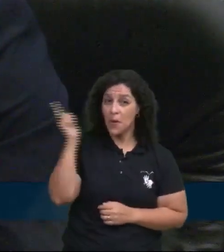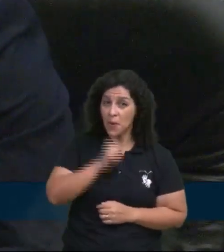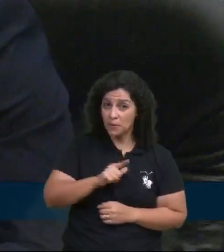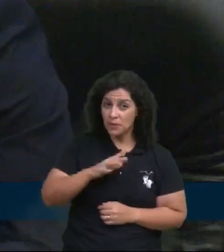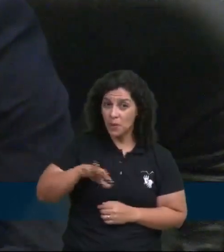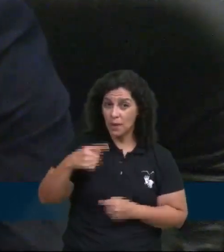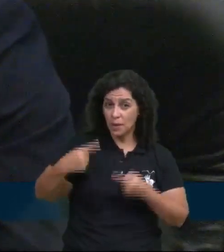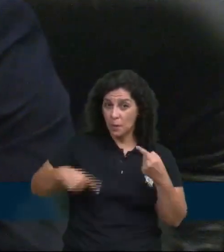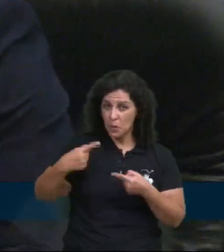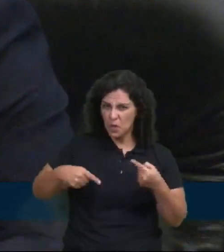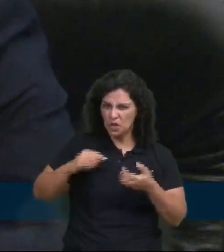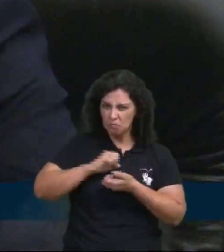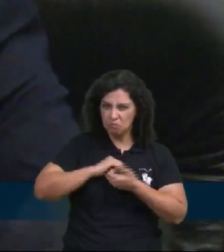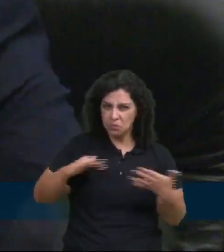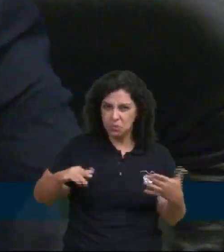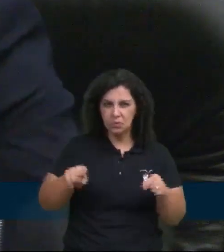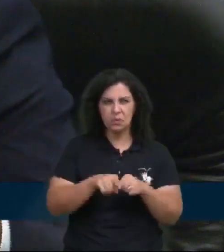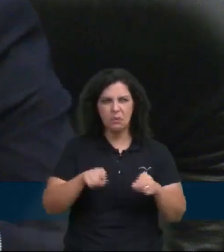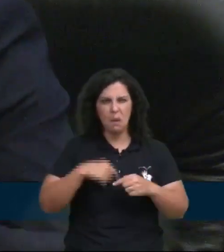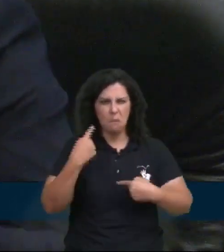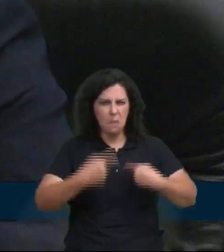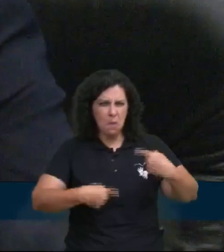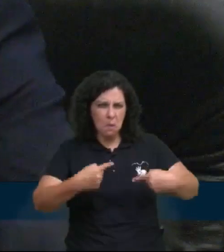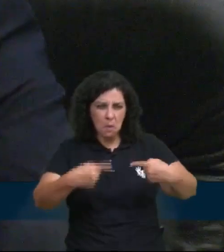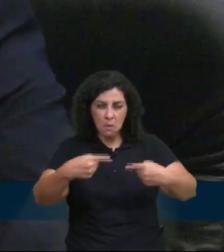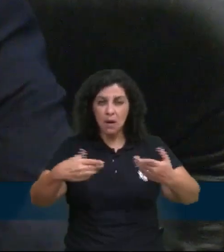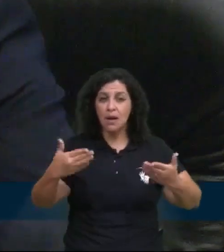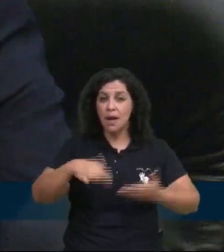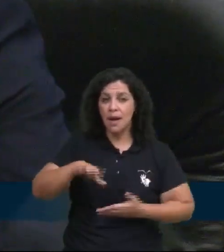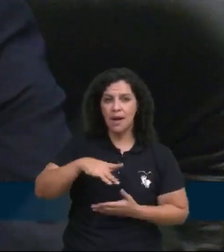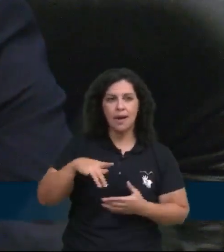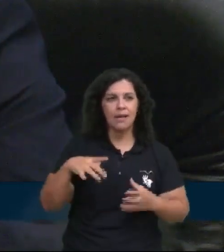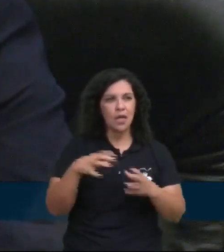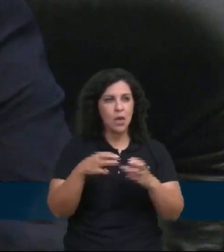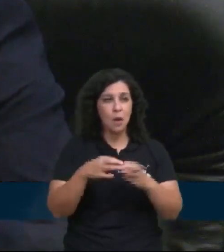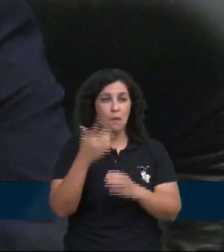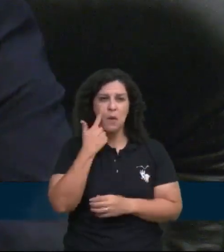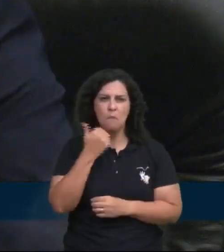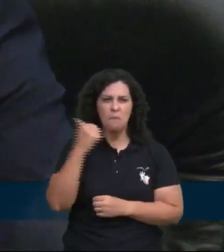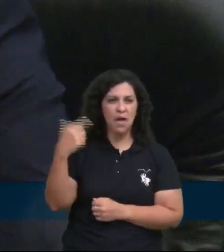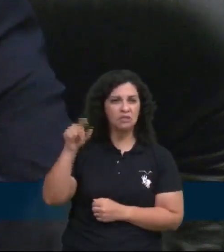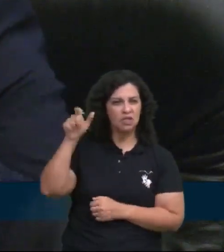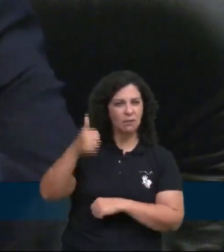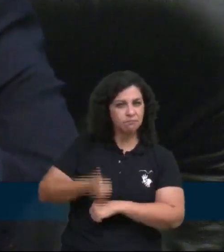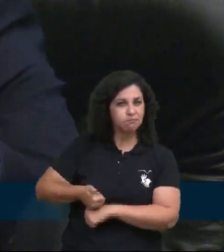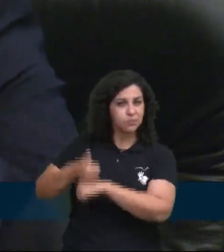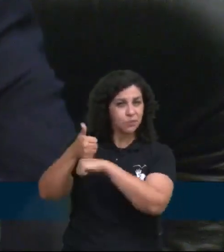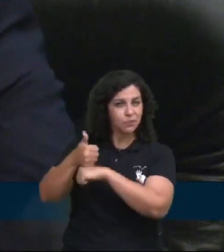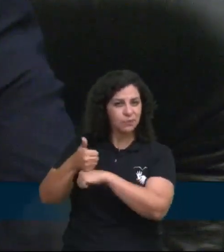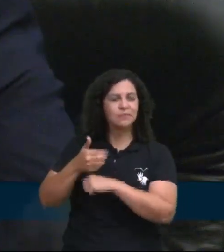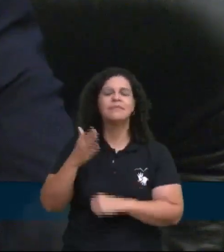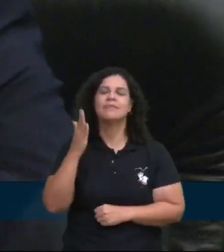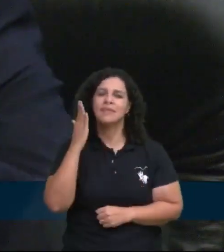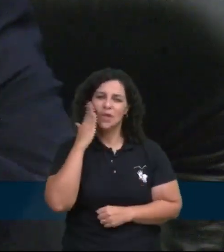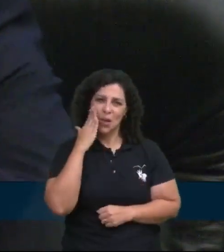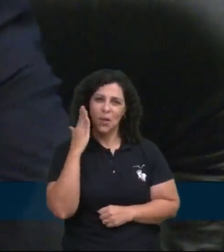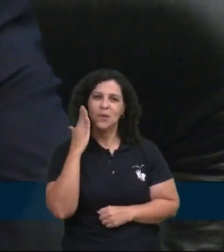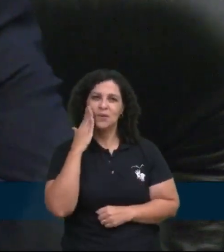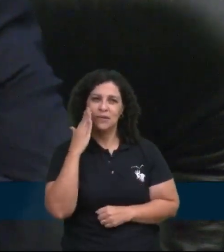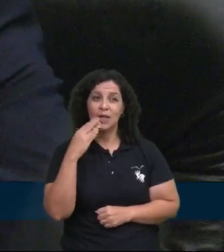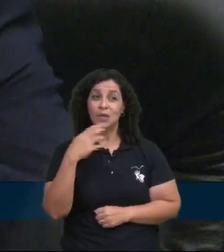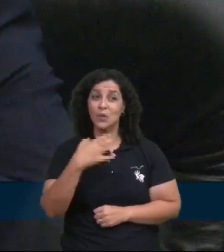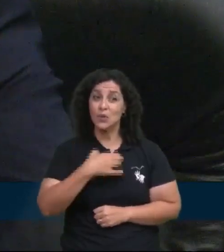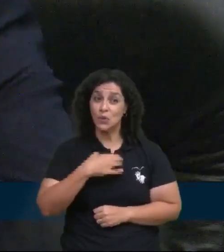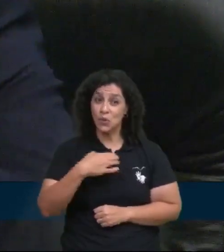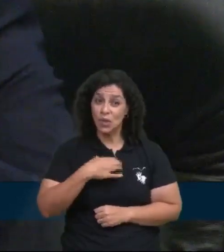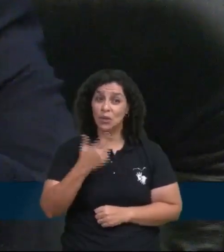político, habilidoso, na construção que ele fez, do tamanho que ele se tornou, eu sei, pelas palavras,